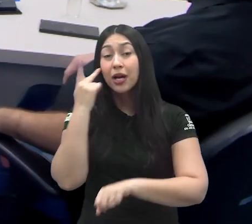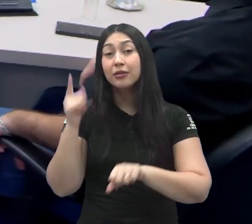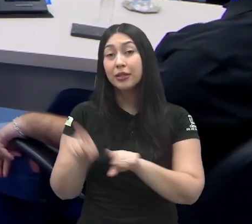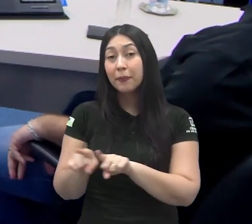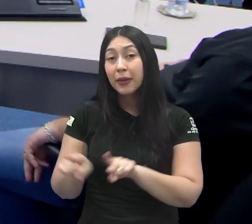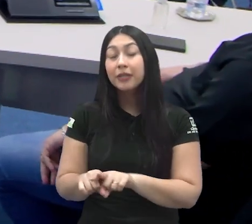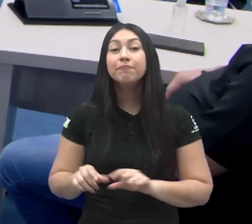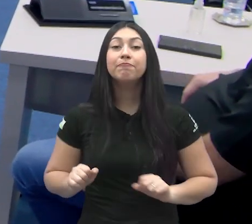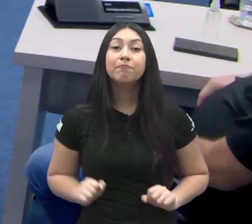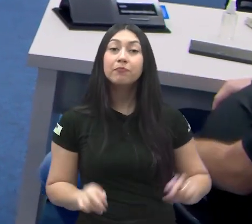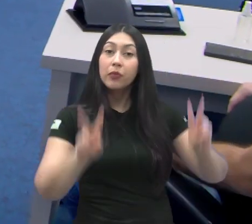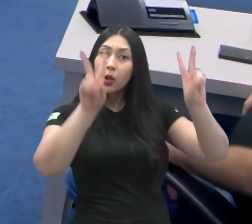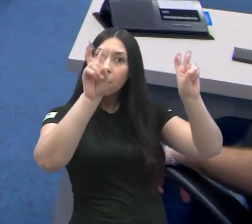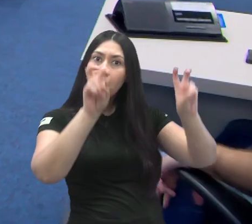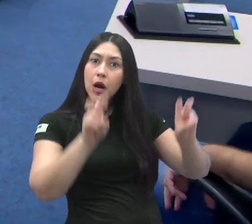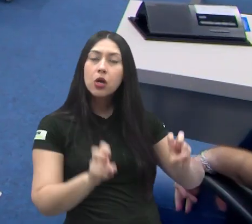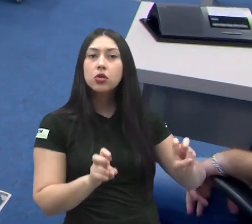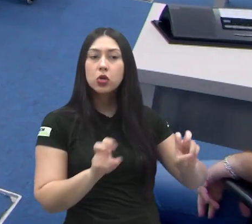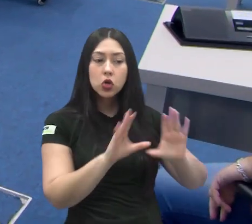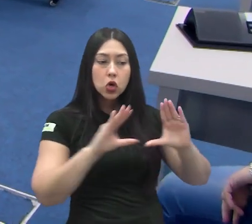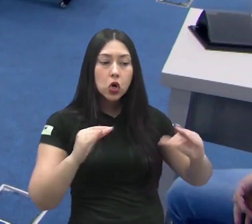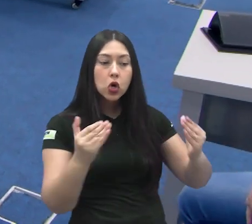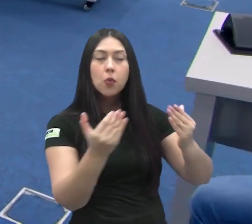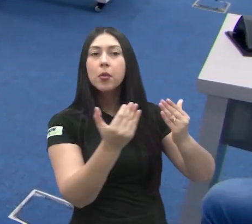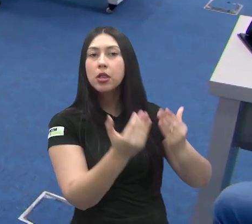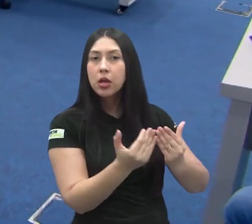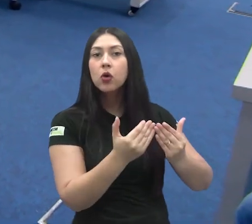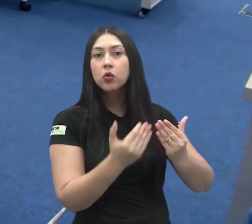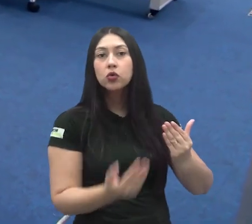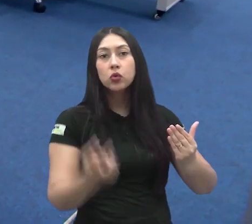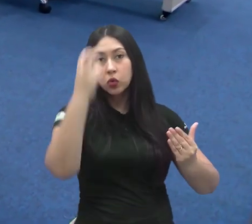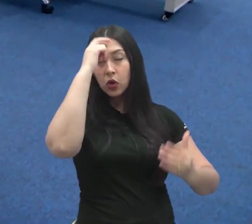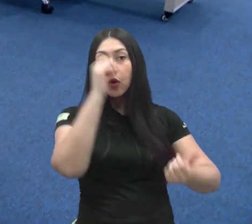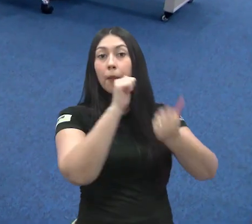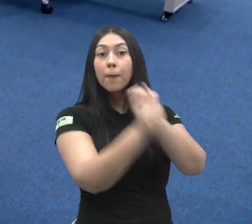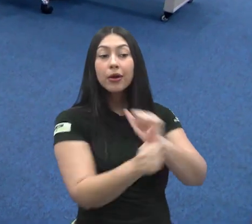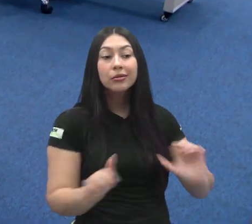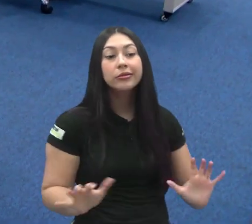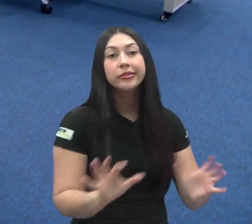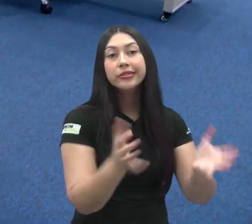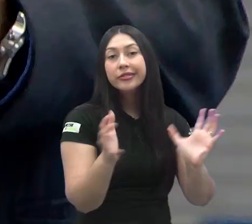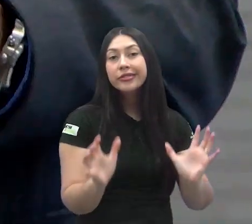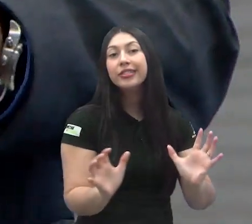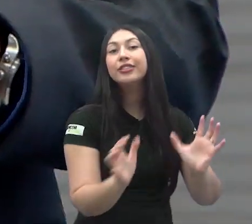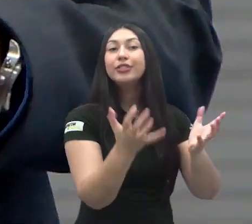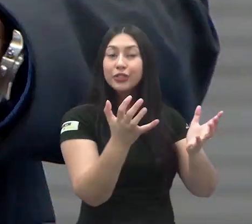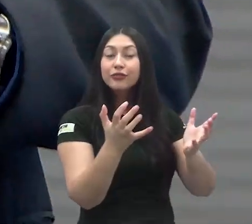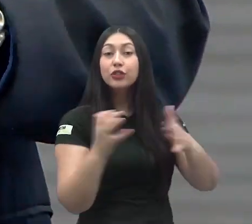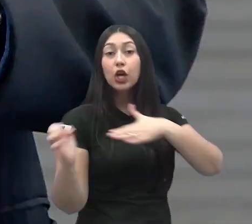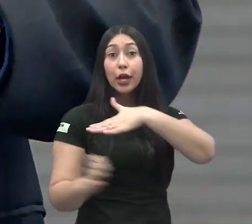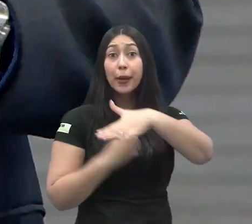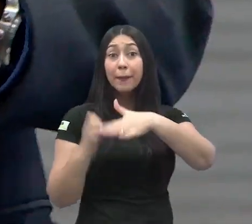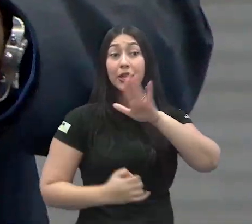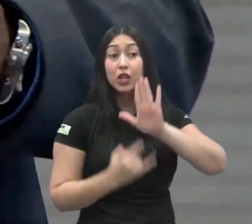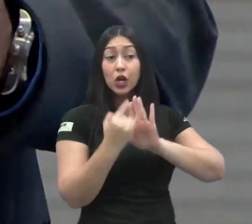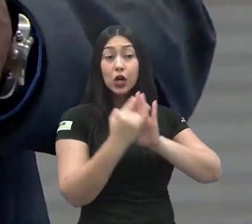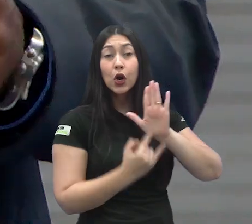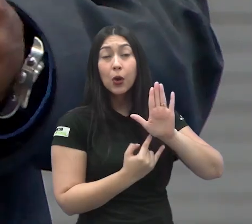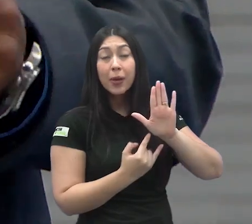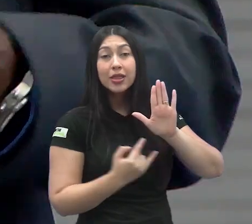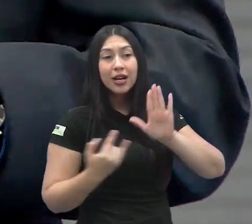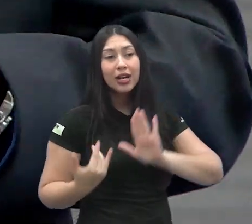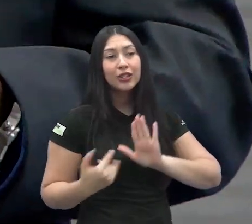pela Comissão de Cultura e Esportes em relação ao paradesporto é a Lei de Incentivo Fiscal. É unânime entre os membros